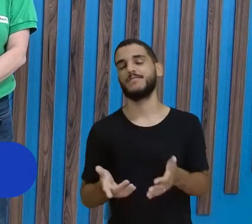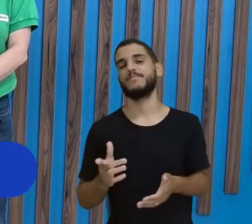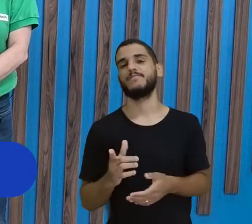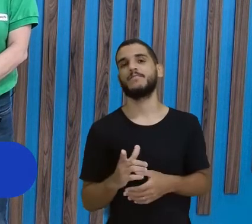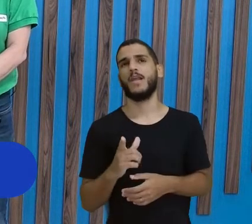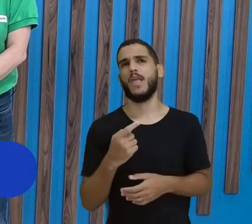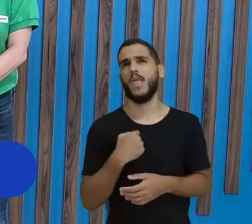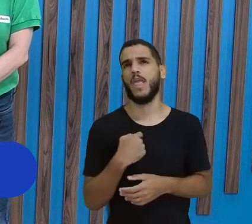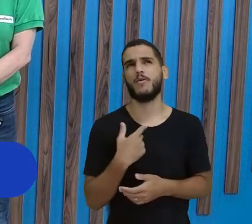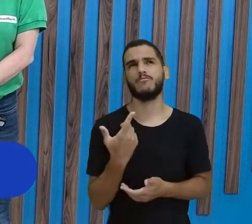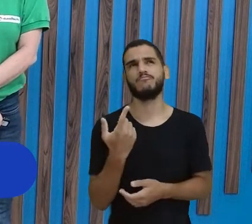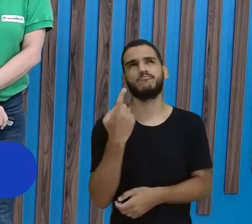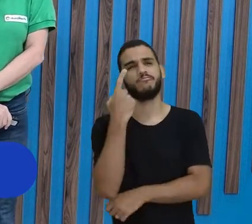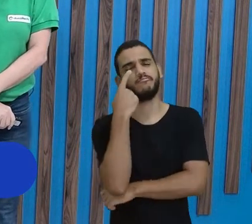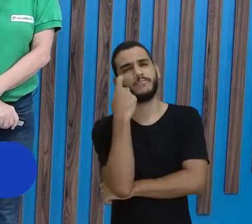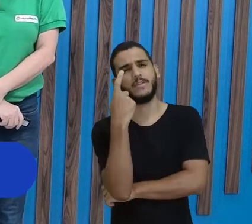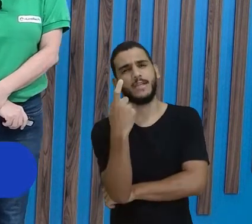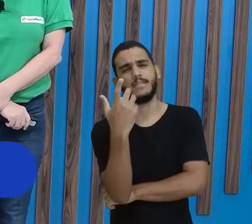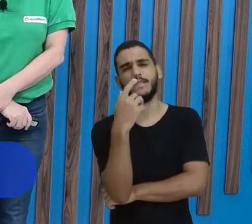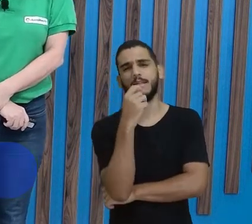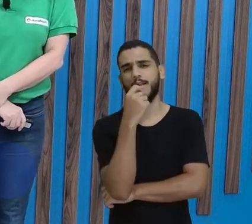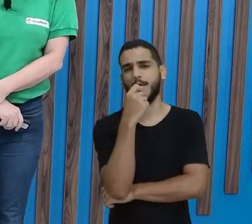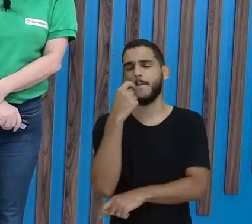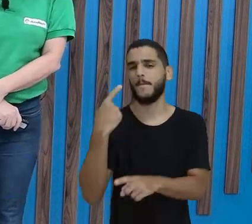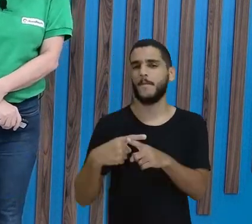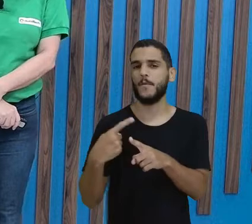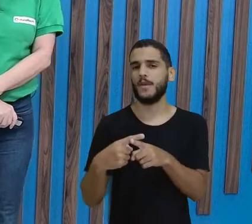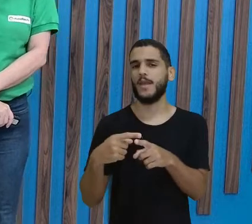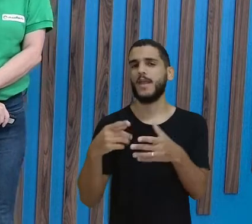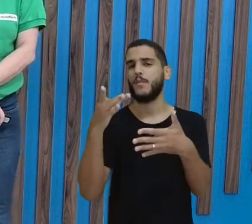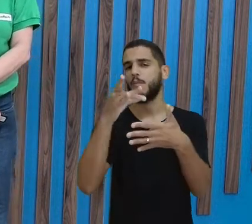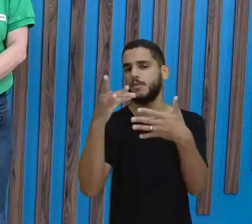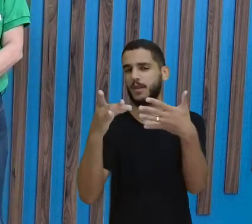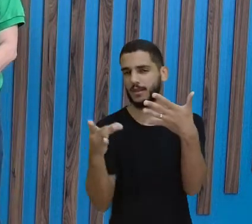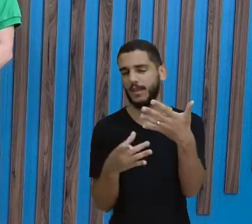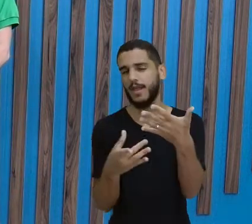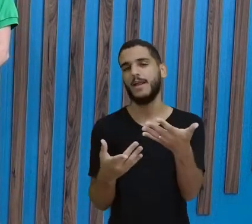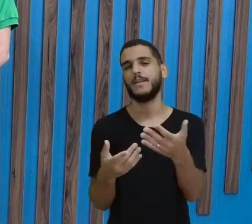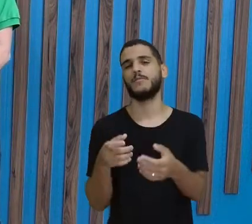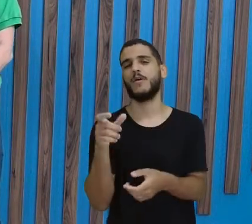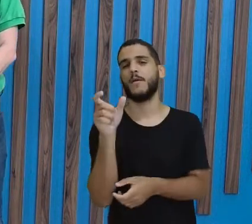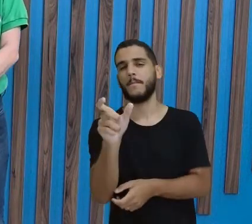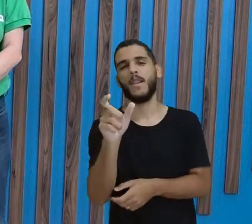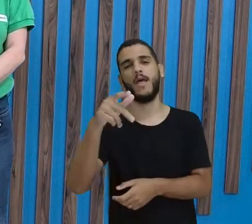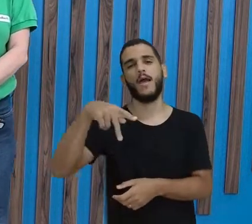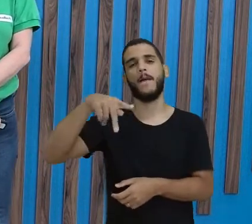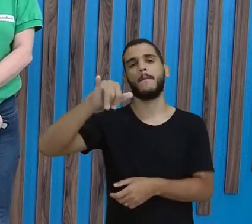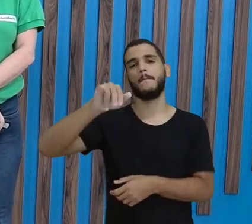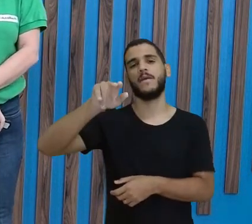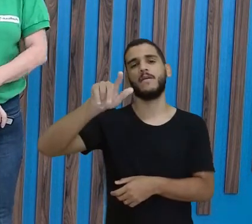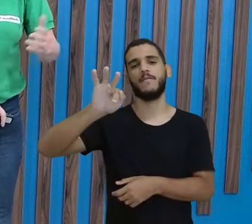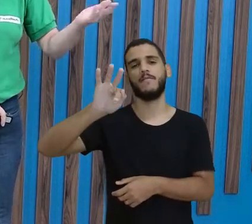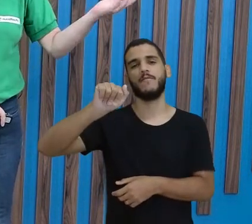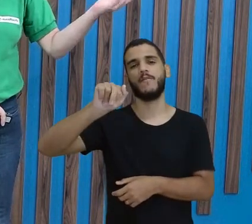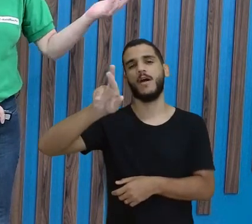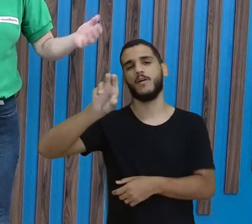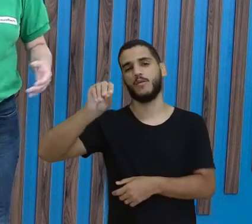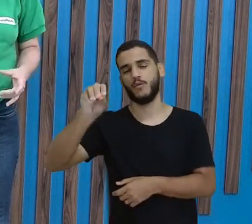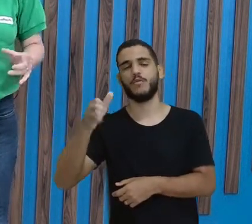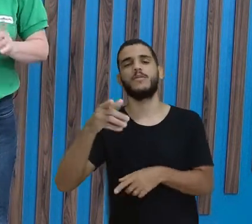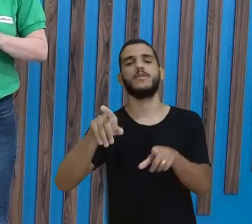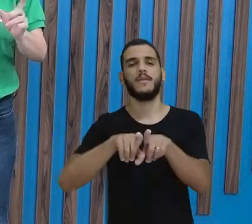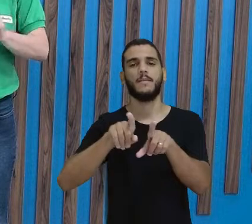aula, aquele detalhe sobre os pífanos ou pífaros, né? Isso. As duas expressões a gente descobriu aqui, na verdade, conversando com a